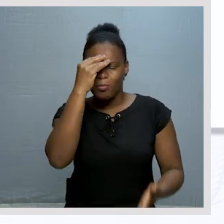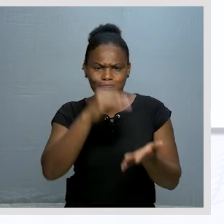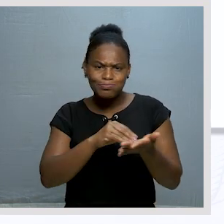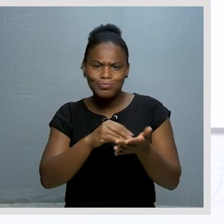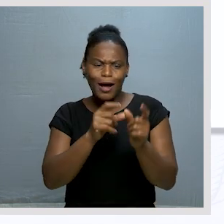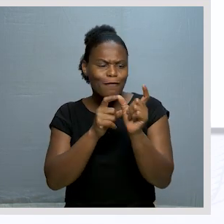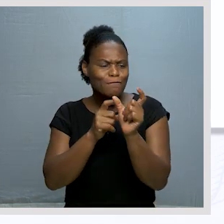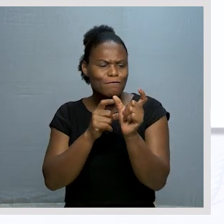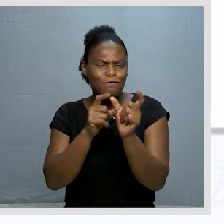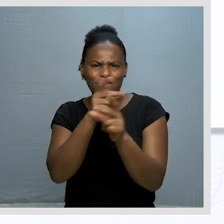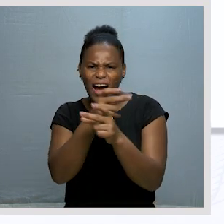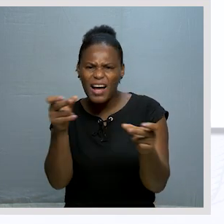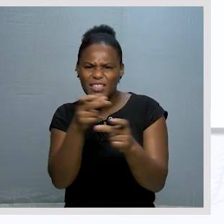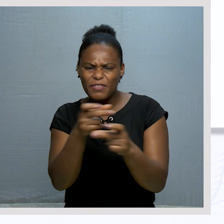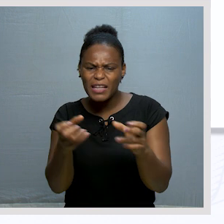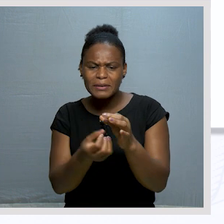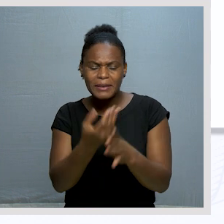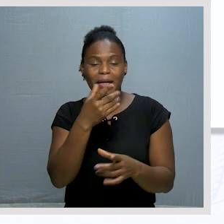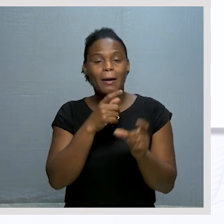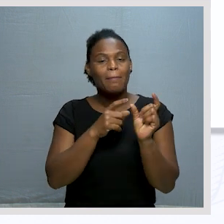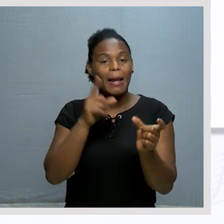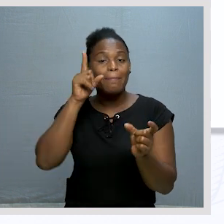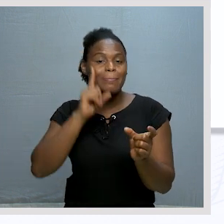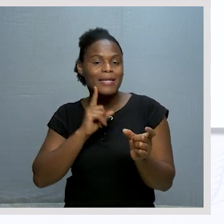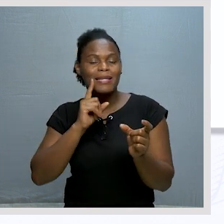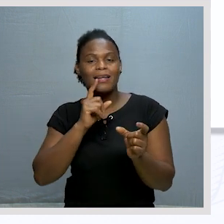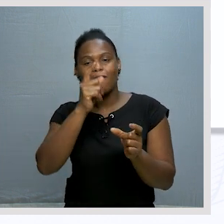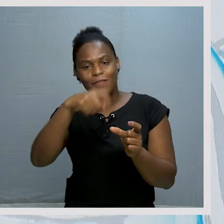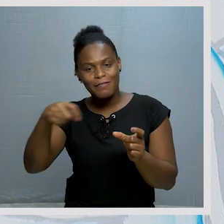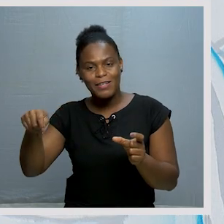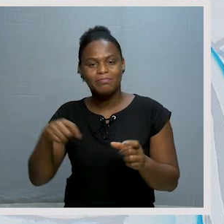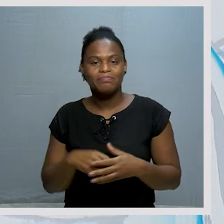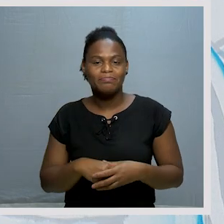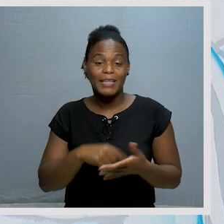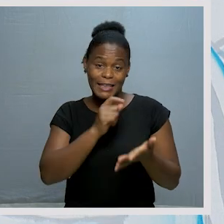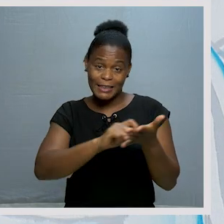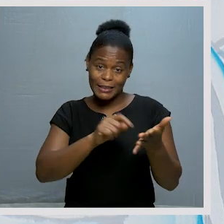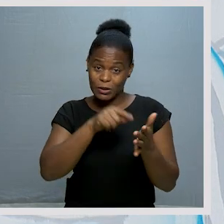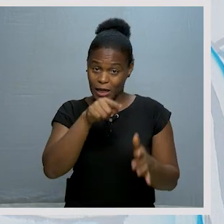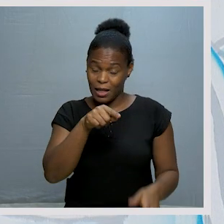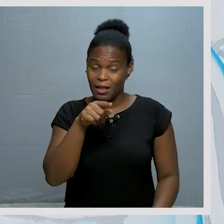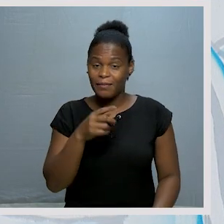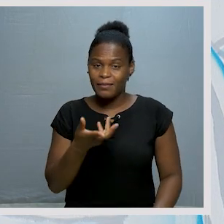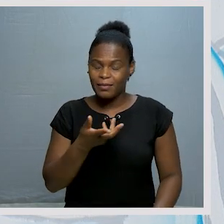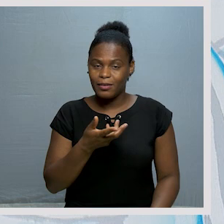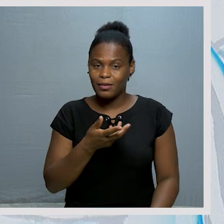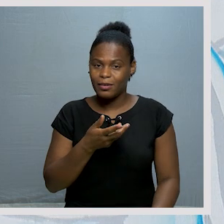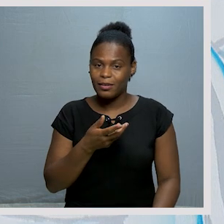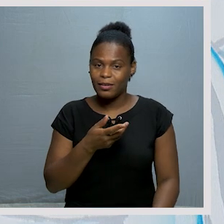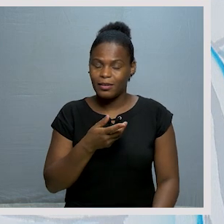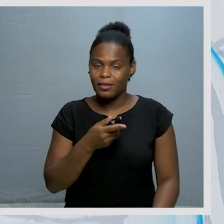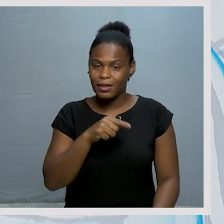inventem frases a partir do feminino das palavras que irão escrever. Então, esse exercício